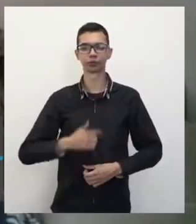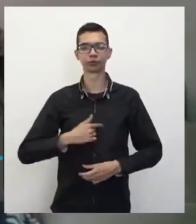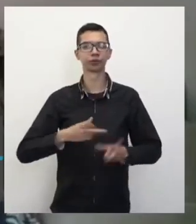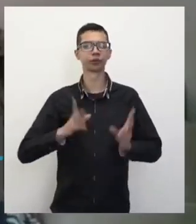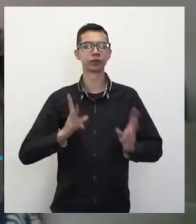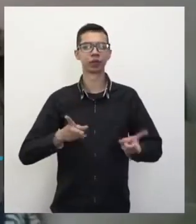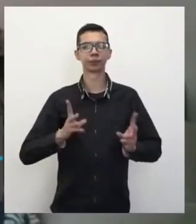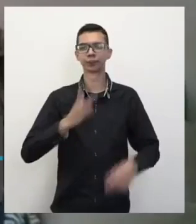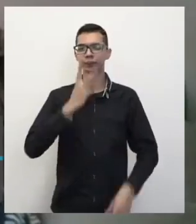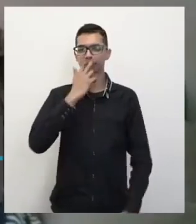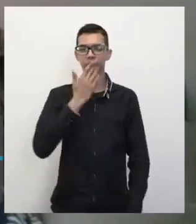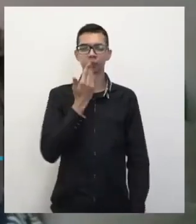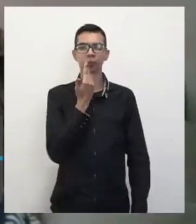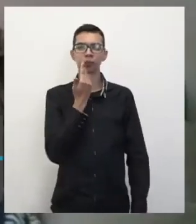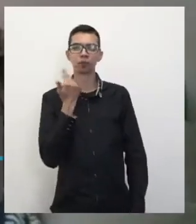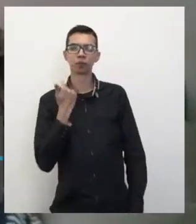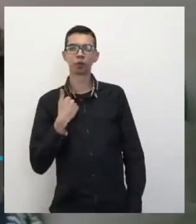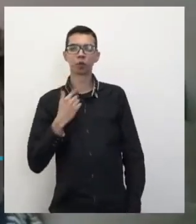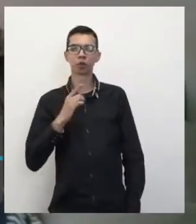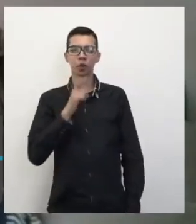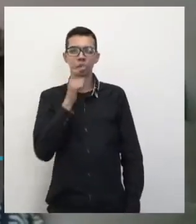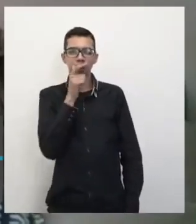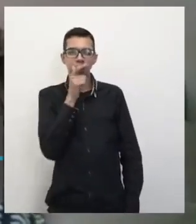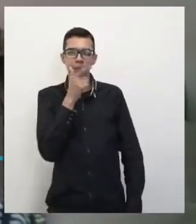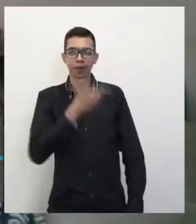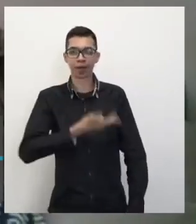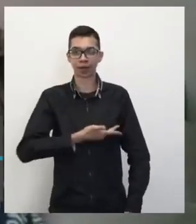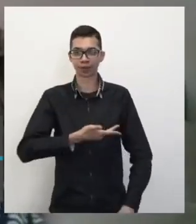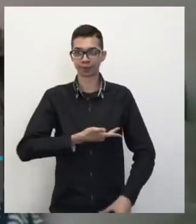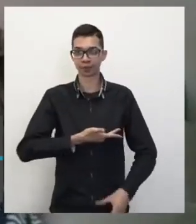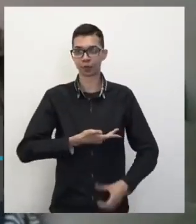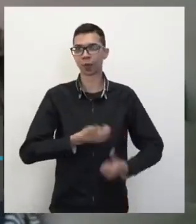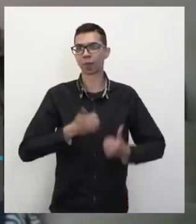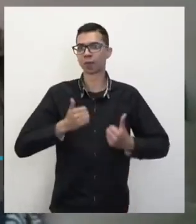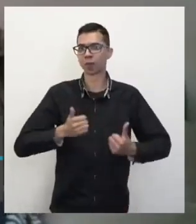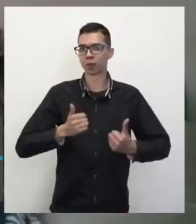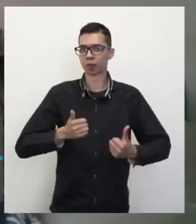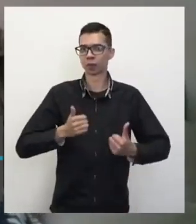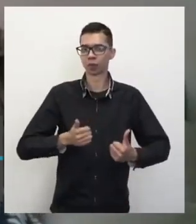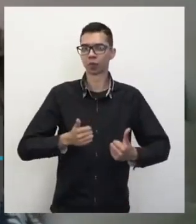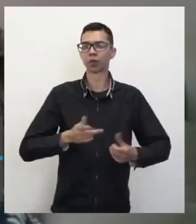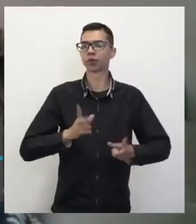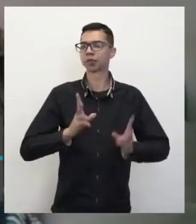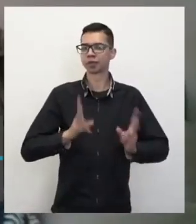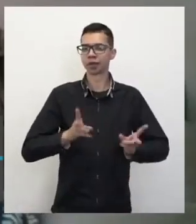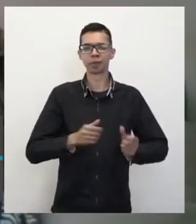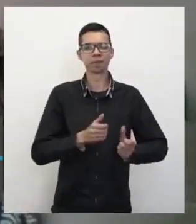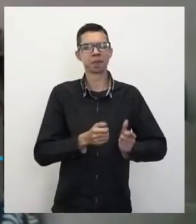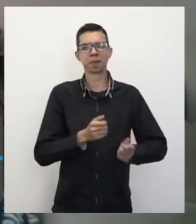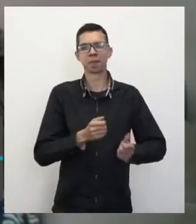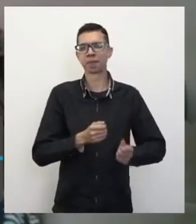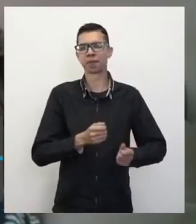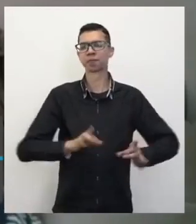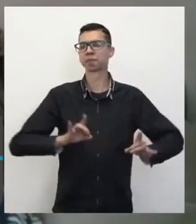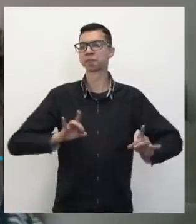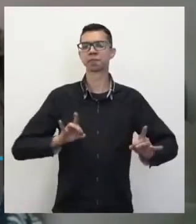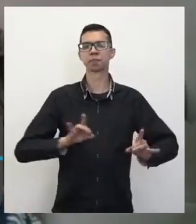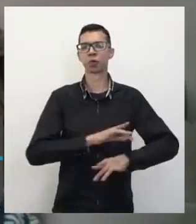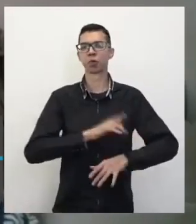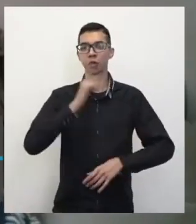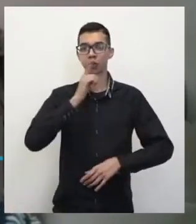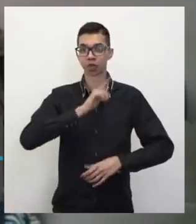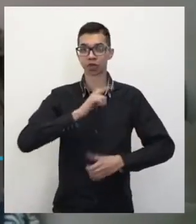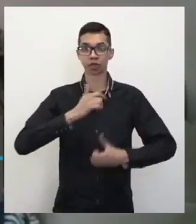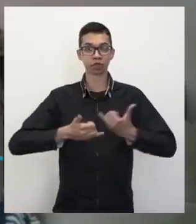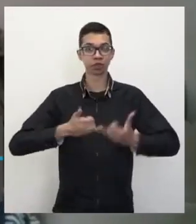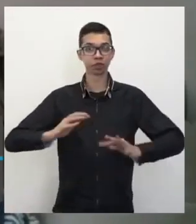lado, observando enquanto meus amigos que eram bons zeravam todos os jogos. Percebi que gostava